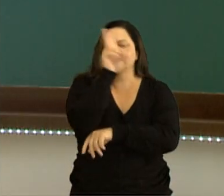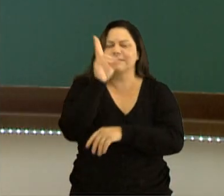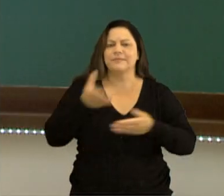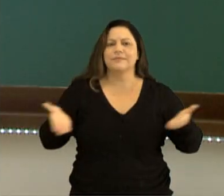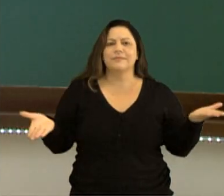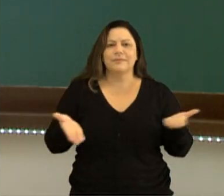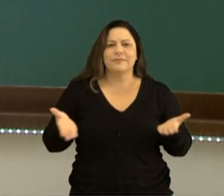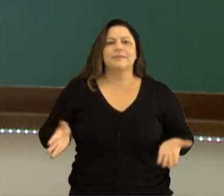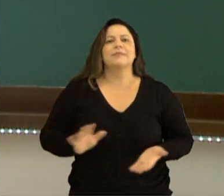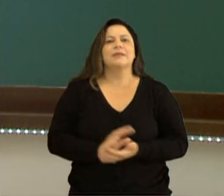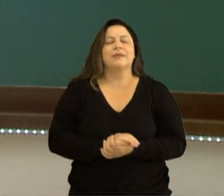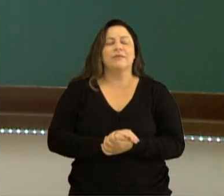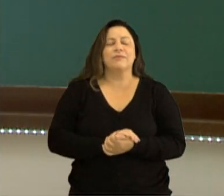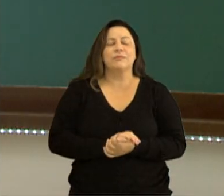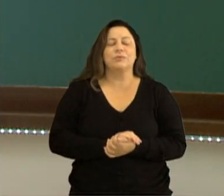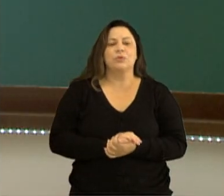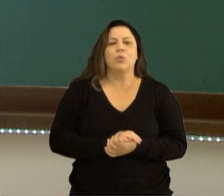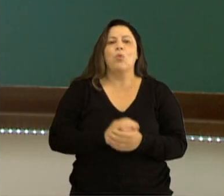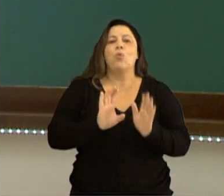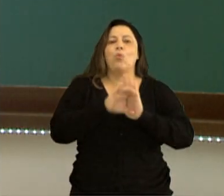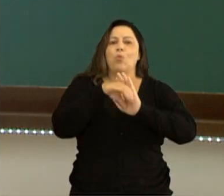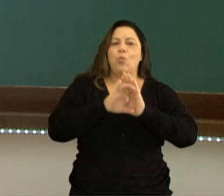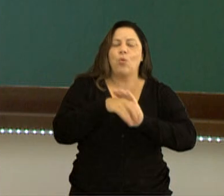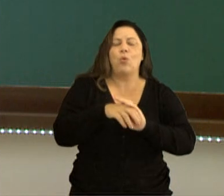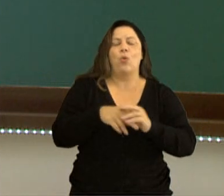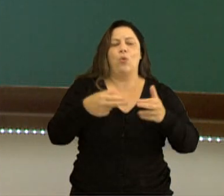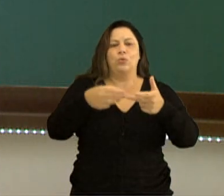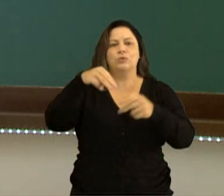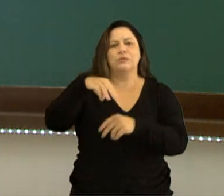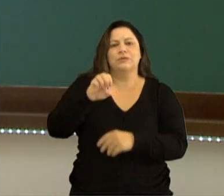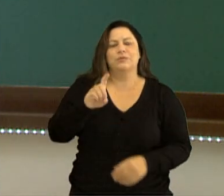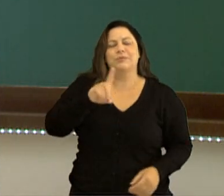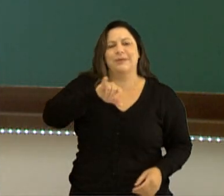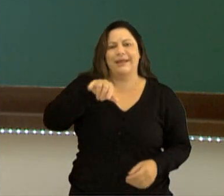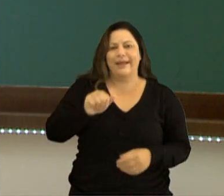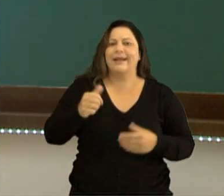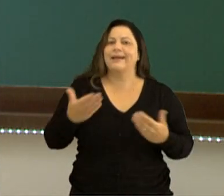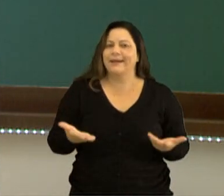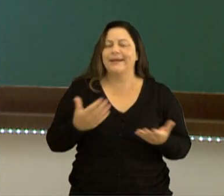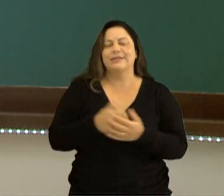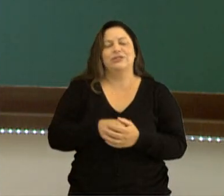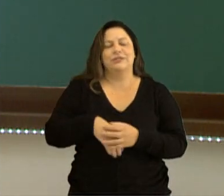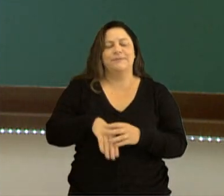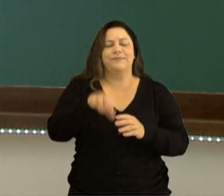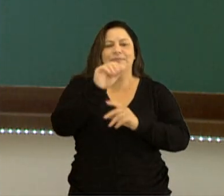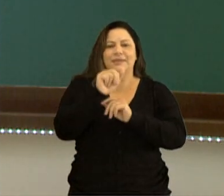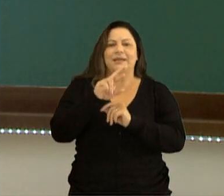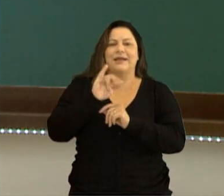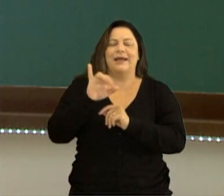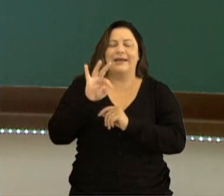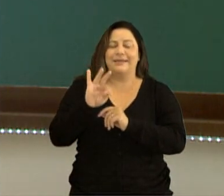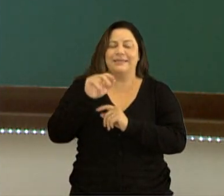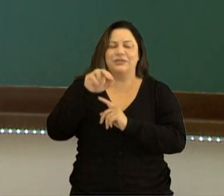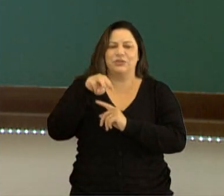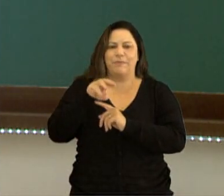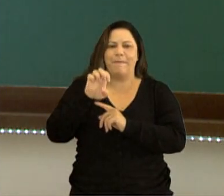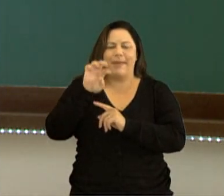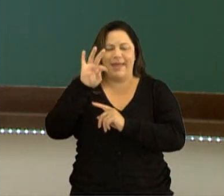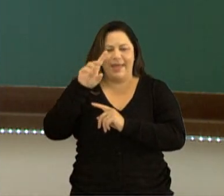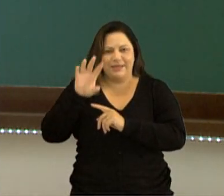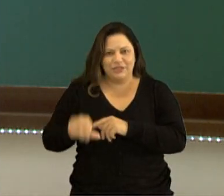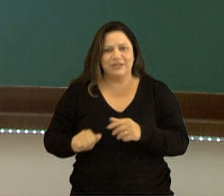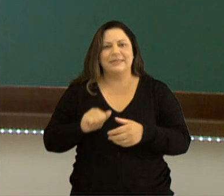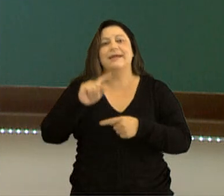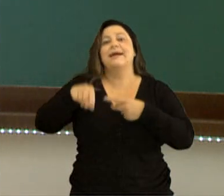hoje? Vamos revisar o conceito da média, né, que nós já conhecemos, né? Nós temos a média aritmética e a média ponderada, que na verdade é uma